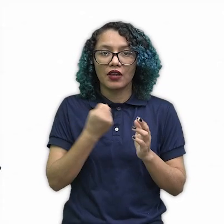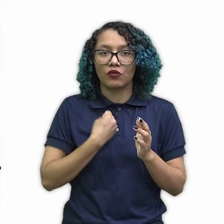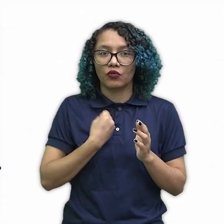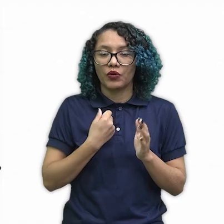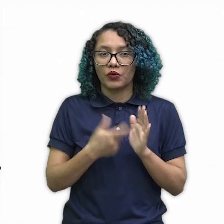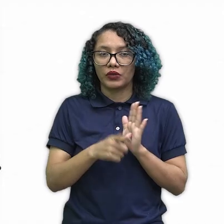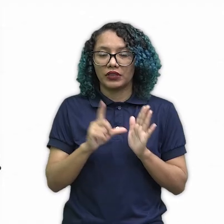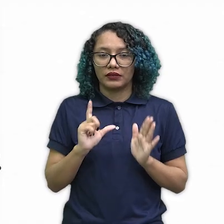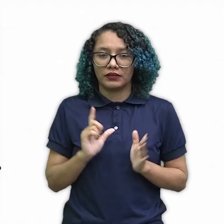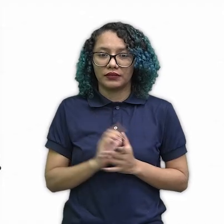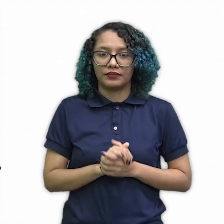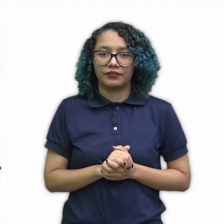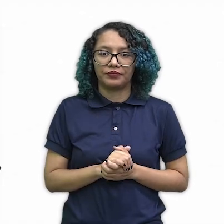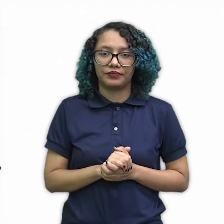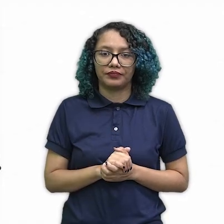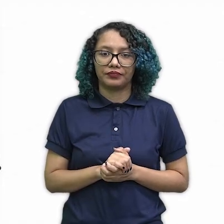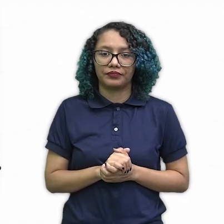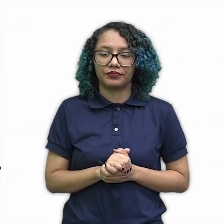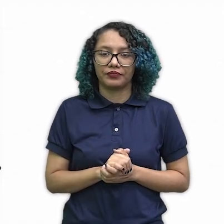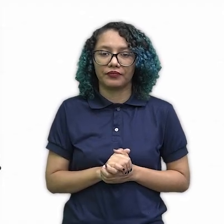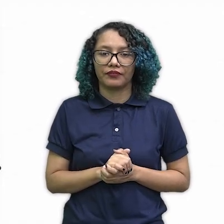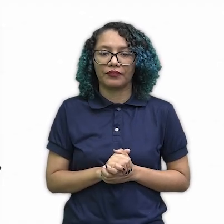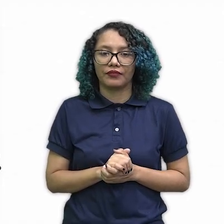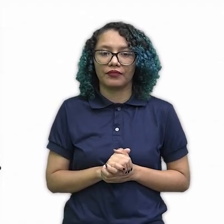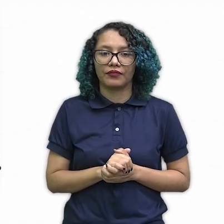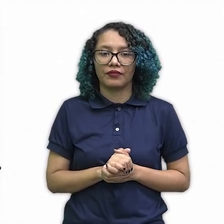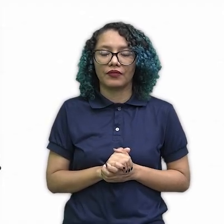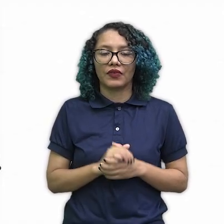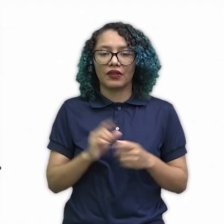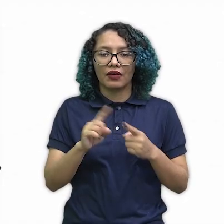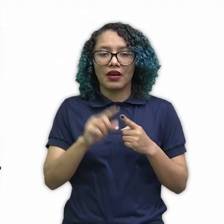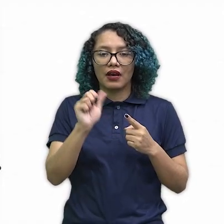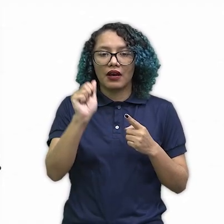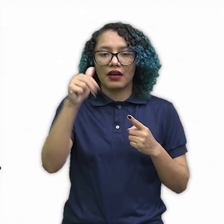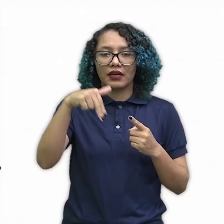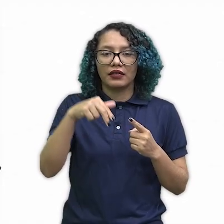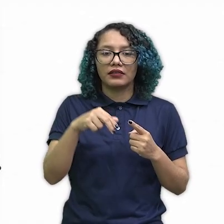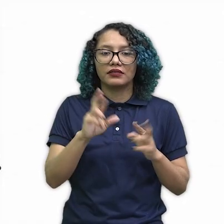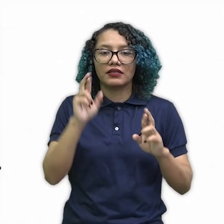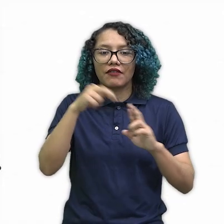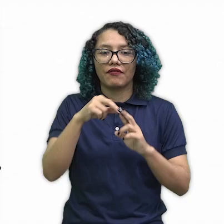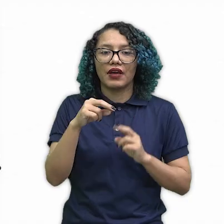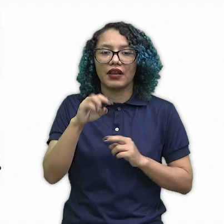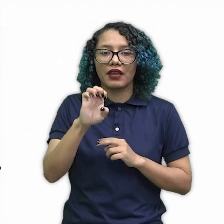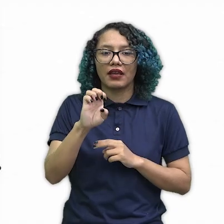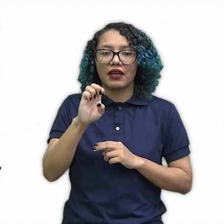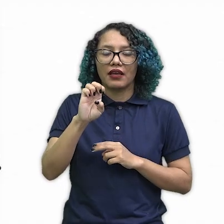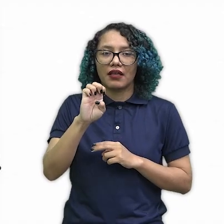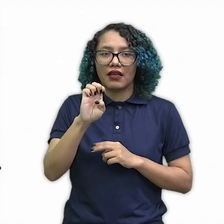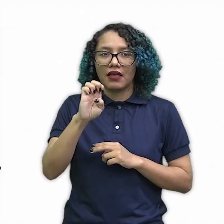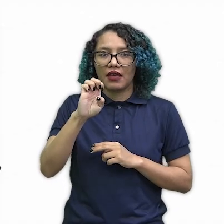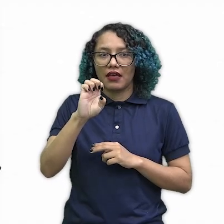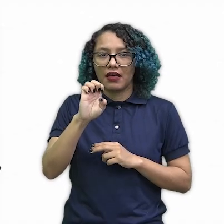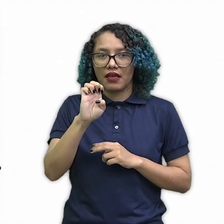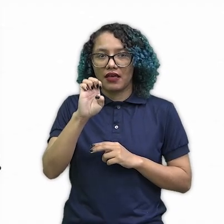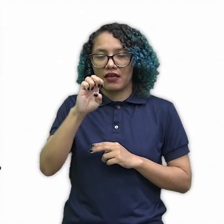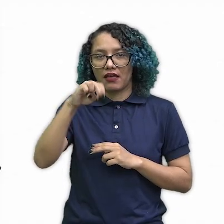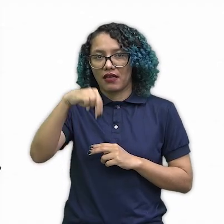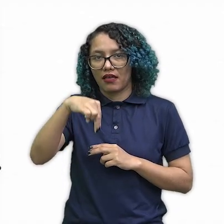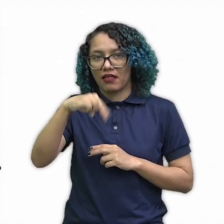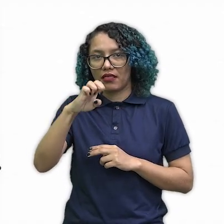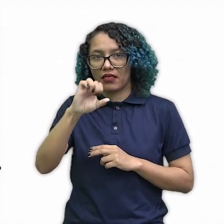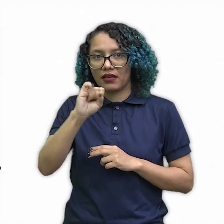bom? E aí embaixo nós temos a legenda, né? A N é o enésimo termo da PG, né? Aquele que eu estou